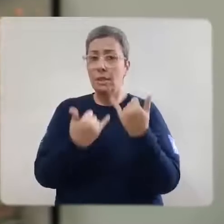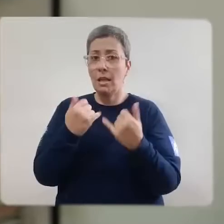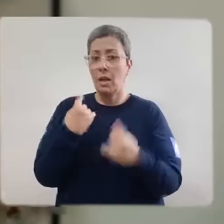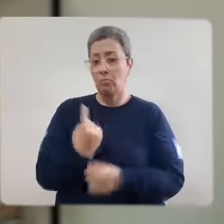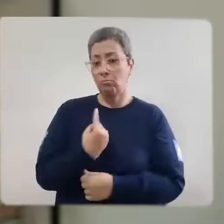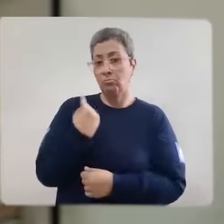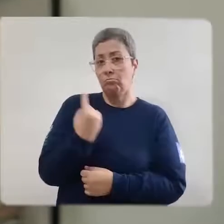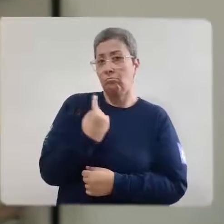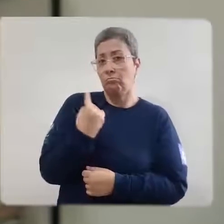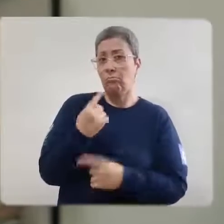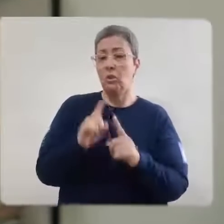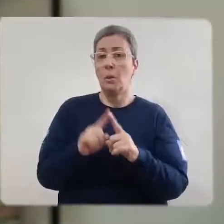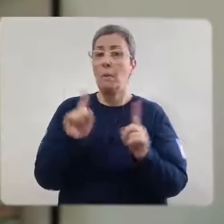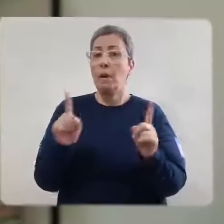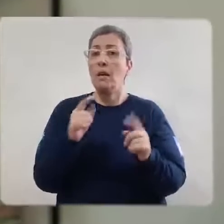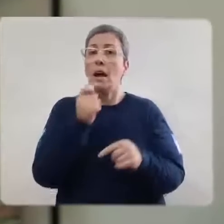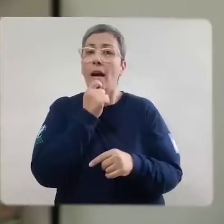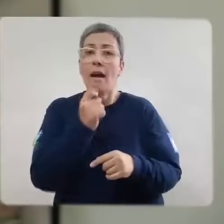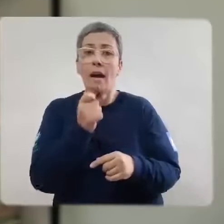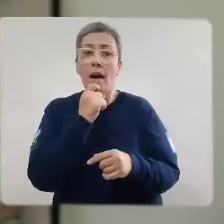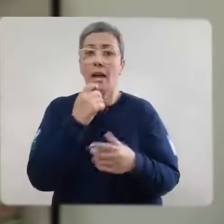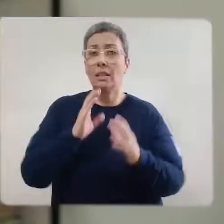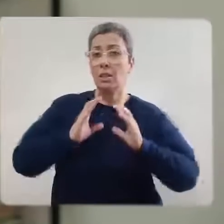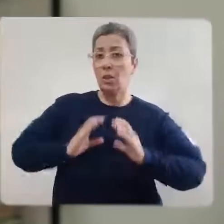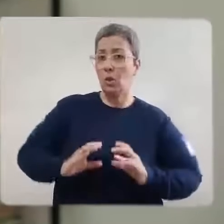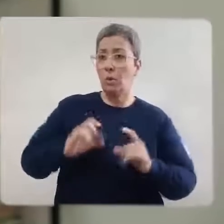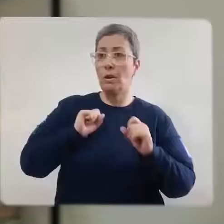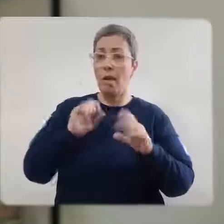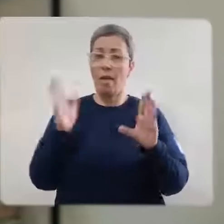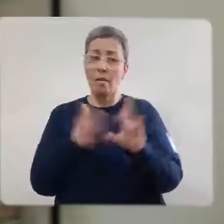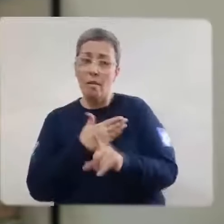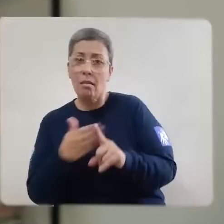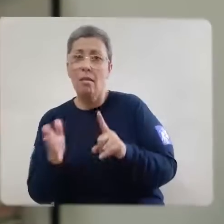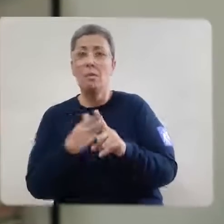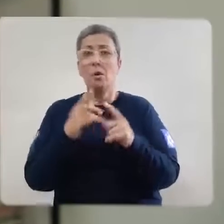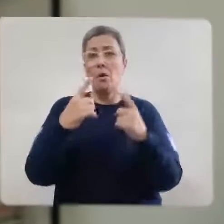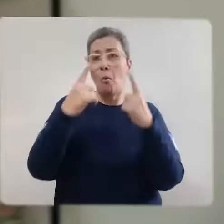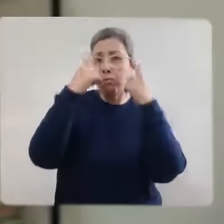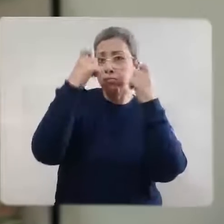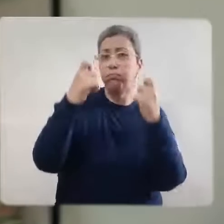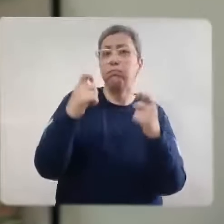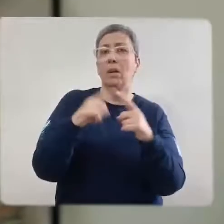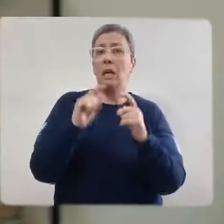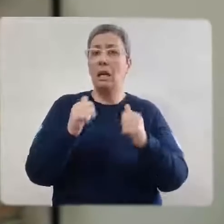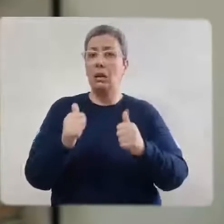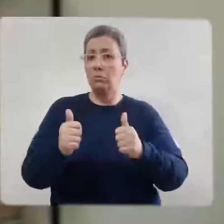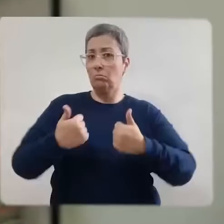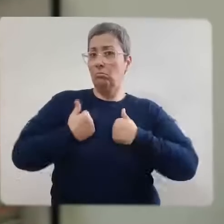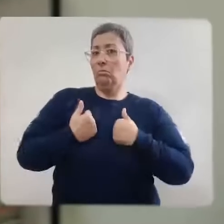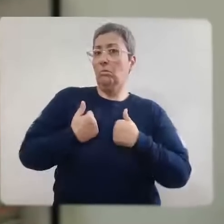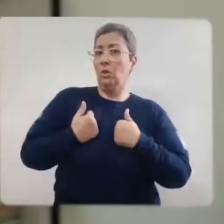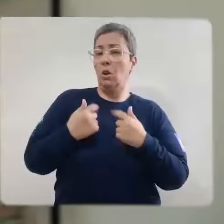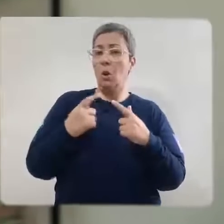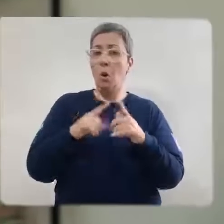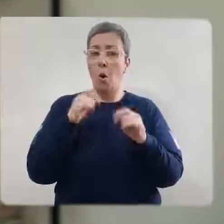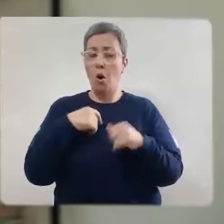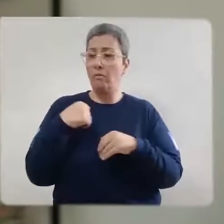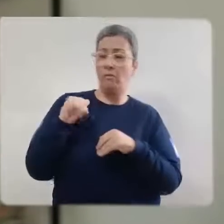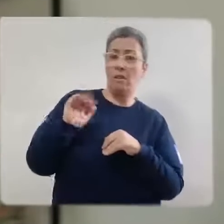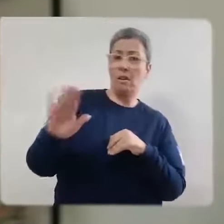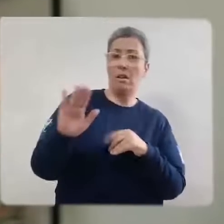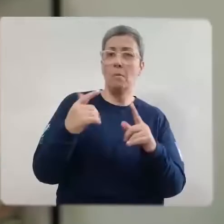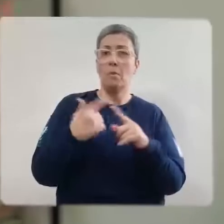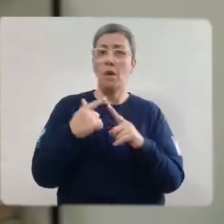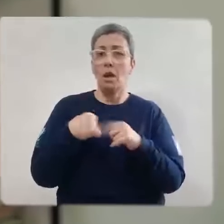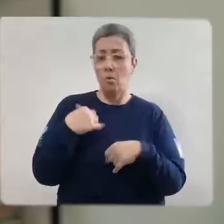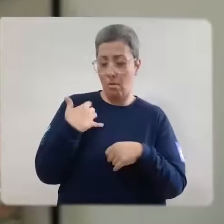sozinho, isoladamente, que ainda o comportamento é muito de bater, é muito na defensiva, é muito de que, olha, saia